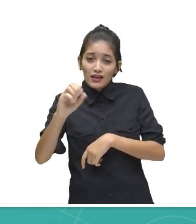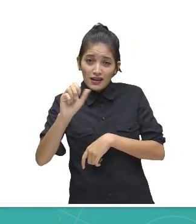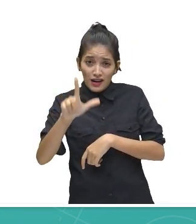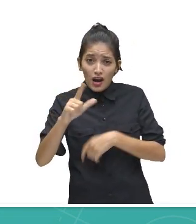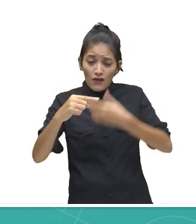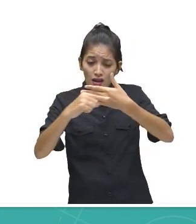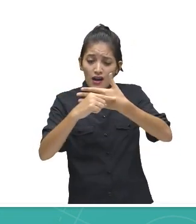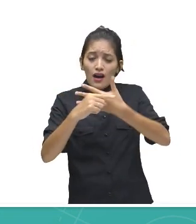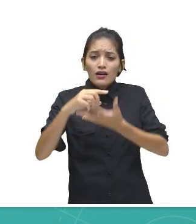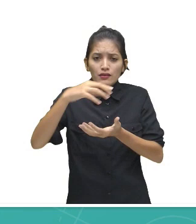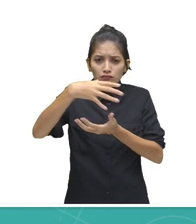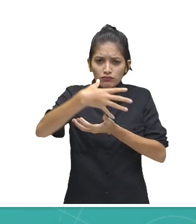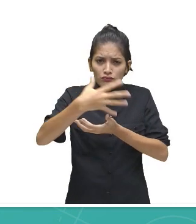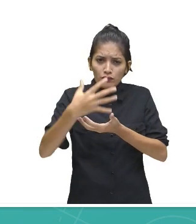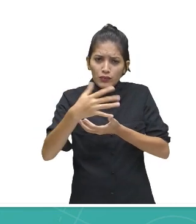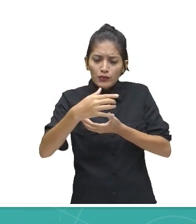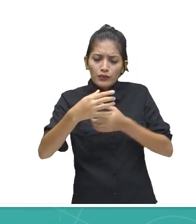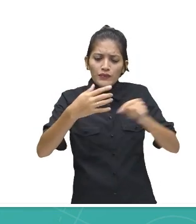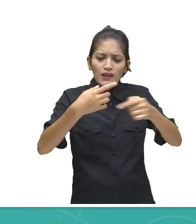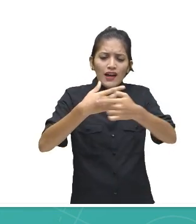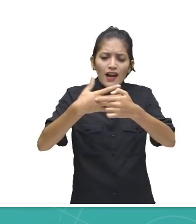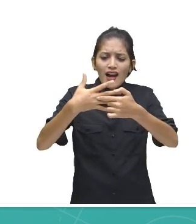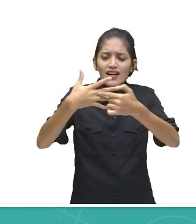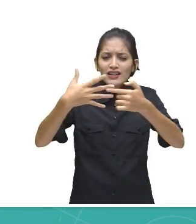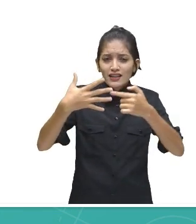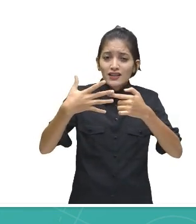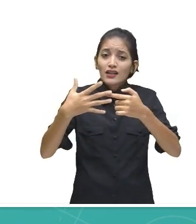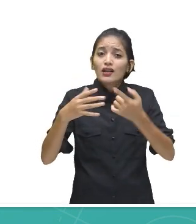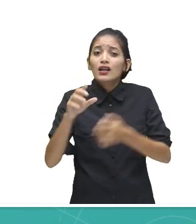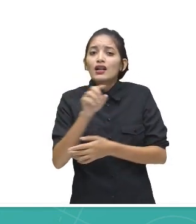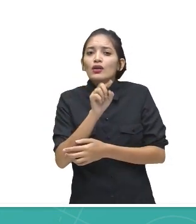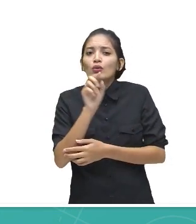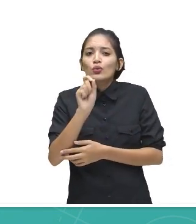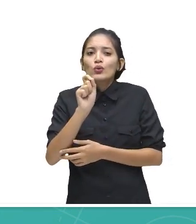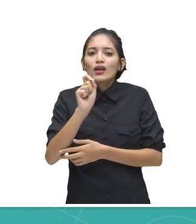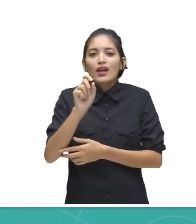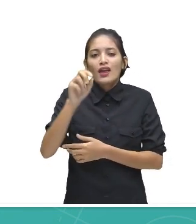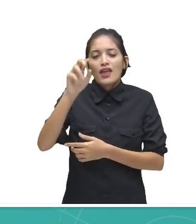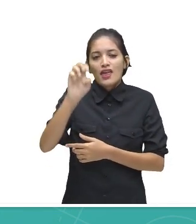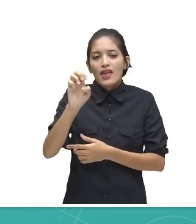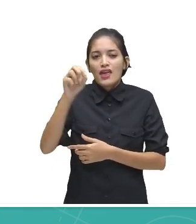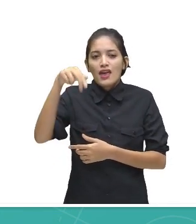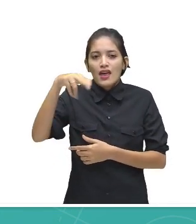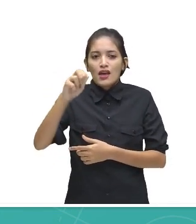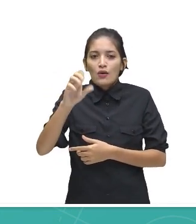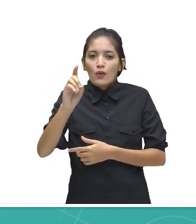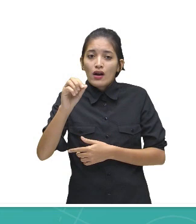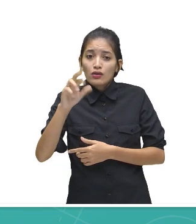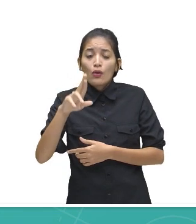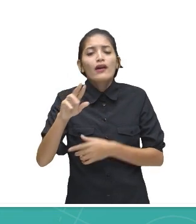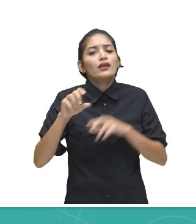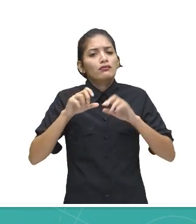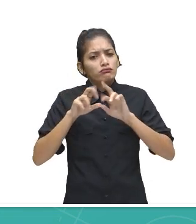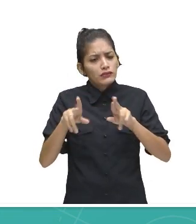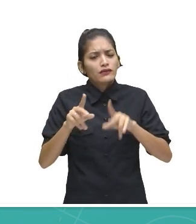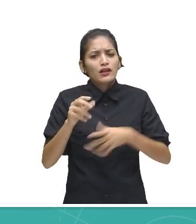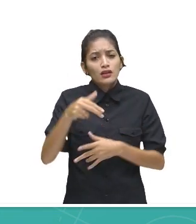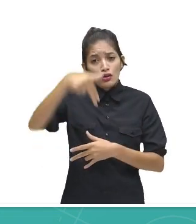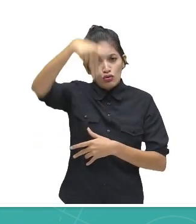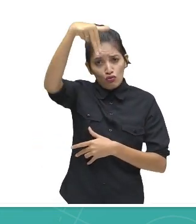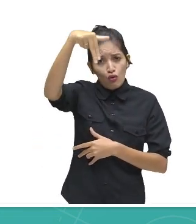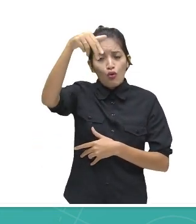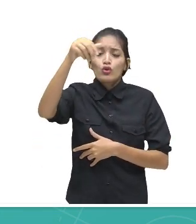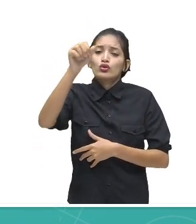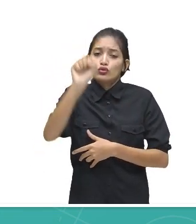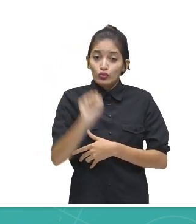aí, Que passa bem no meio do nosso planeta e que divide aí o planeta em hemisfério norte e hemisfério sul, Toda essa área que está